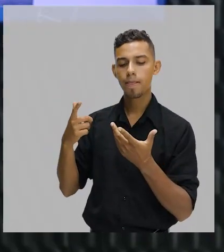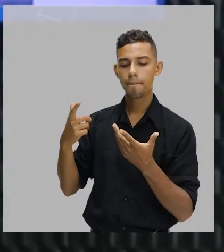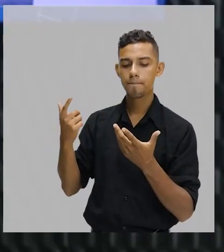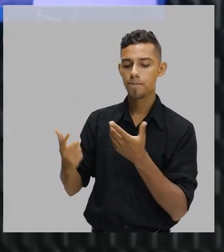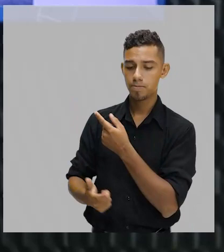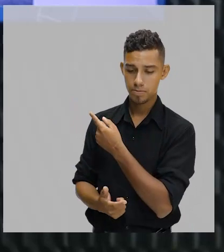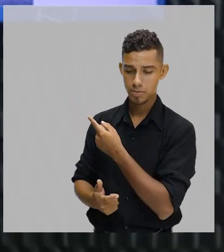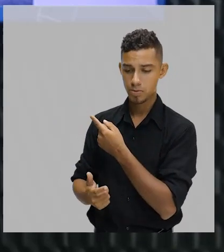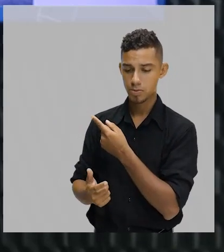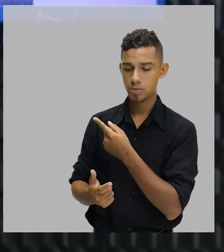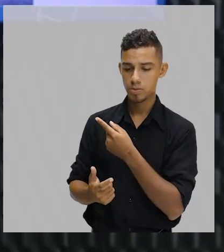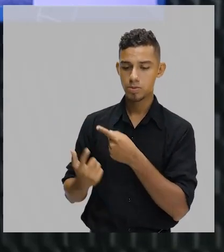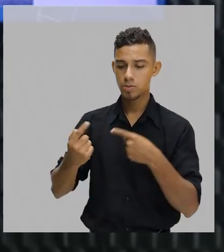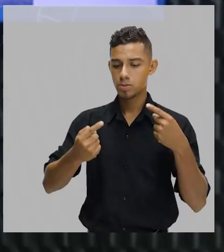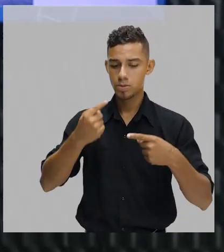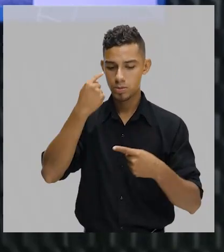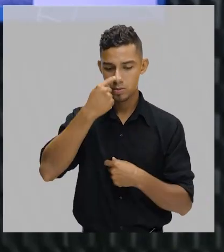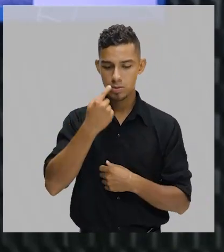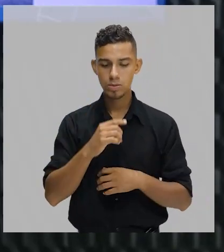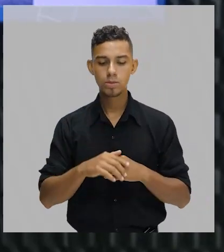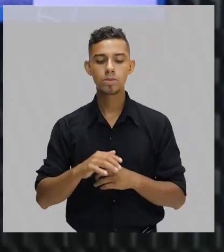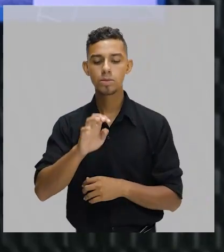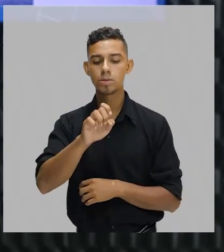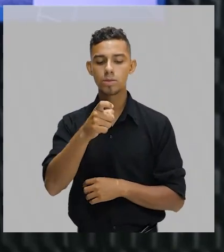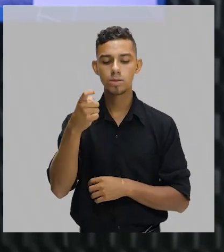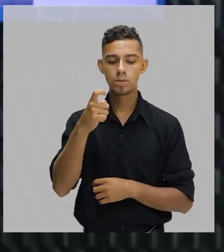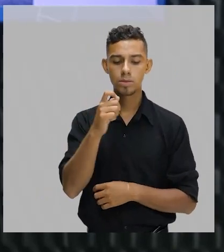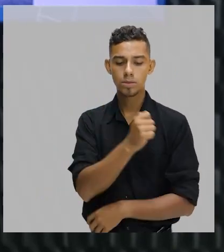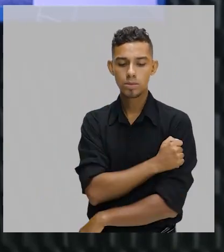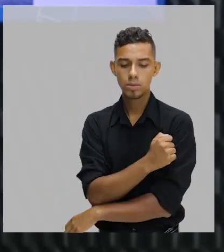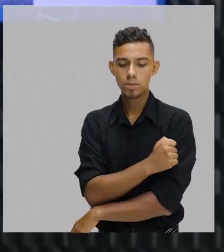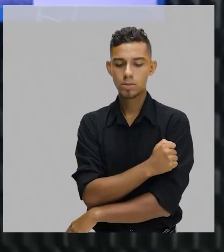Espanhola. Meus ex-alunos, que eu sou fã